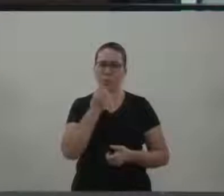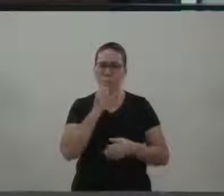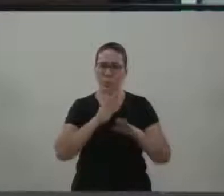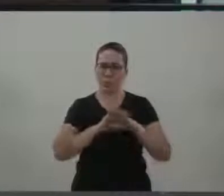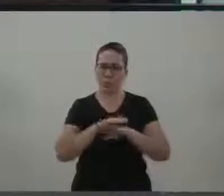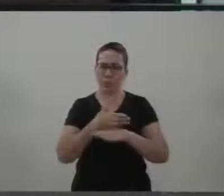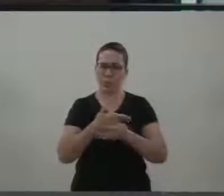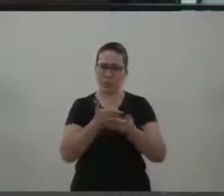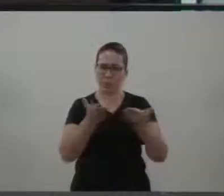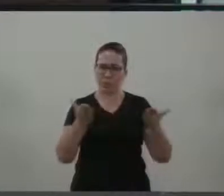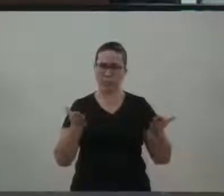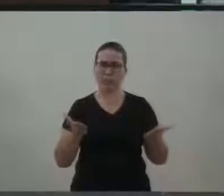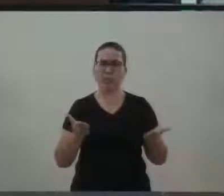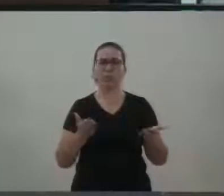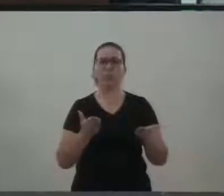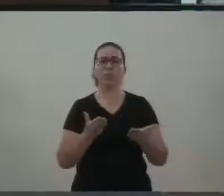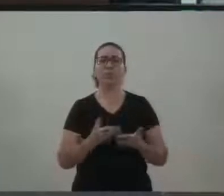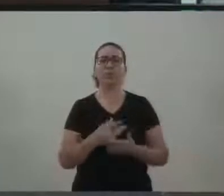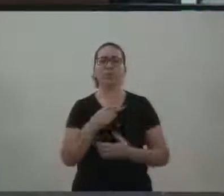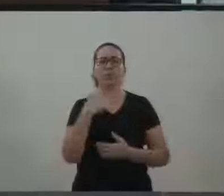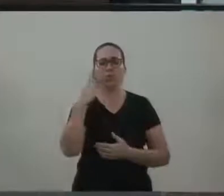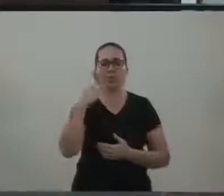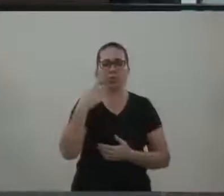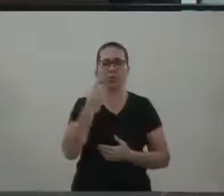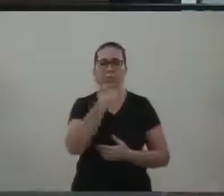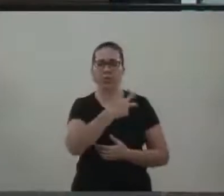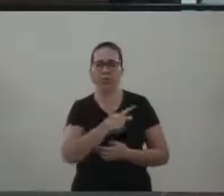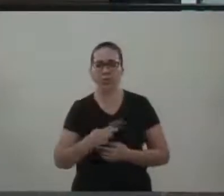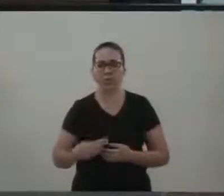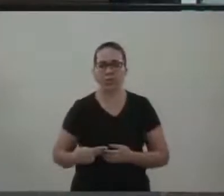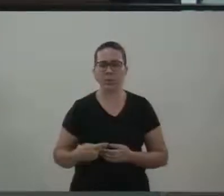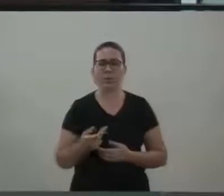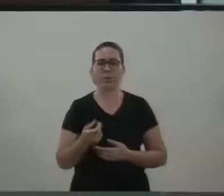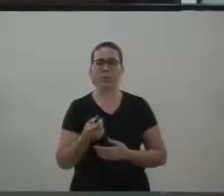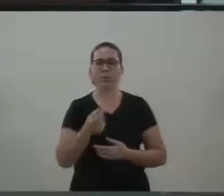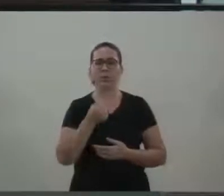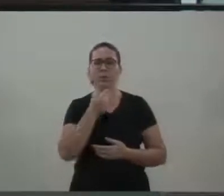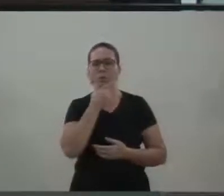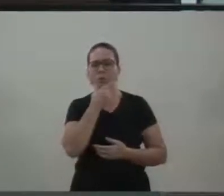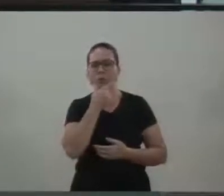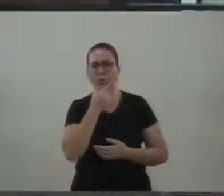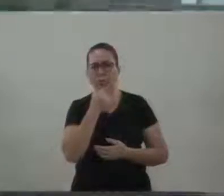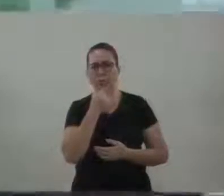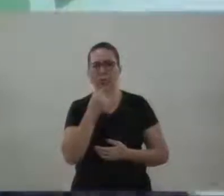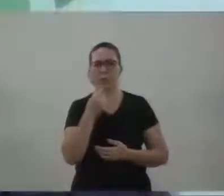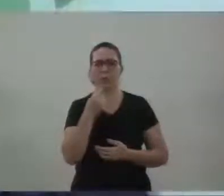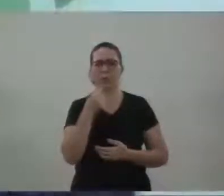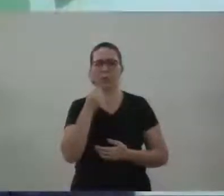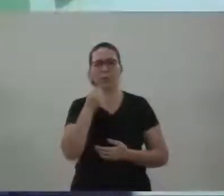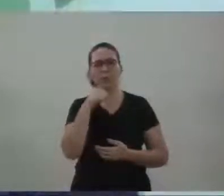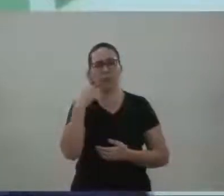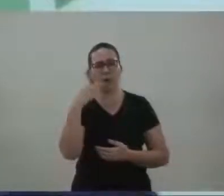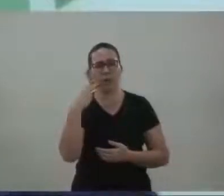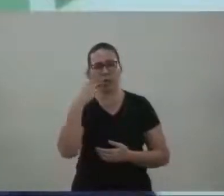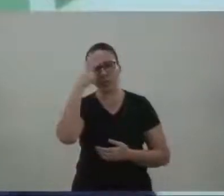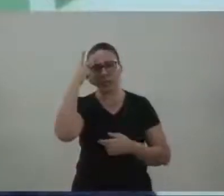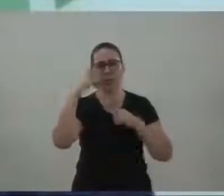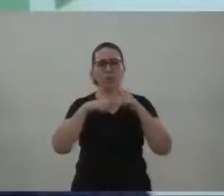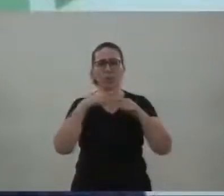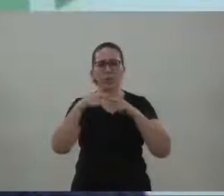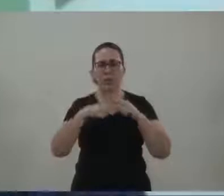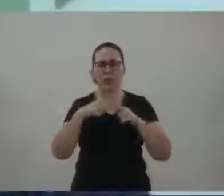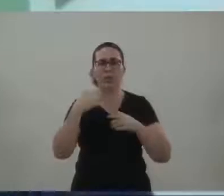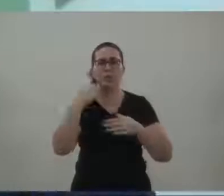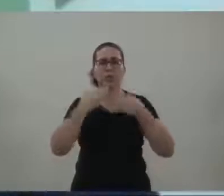todos novamente, nobres pares, senhor presidente, senhoras vereadoras, funcionários da casa,